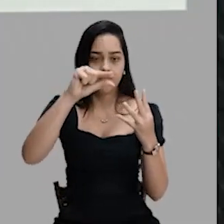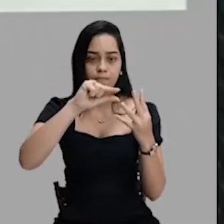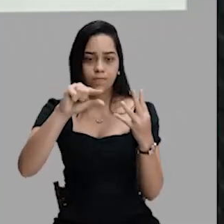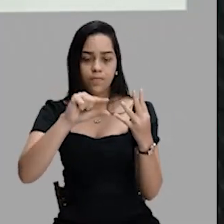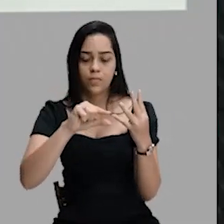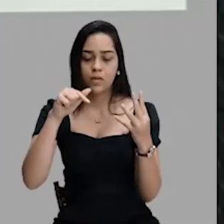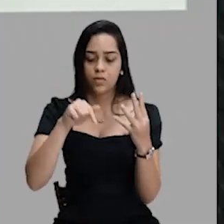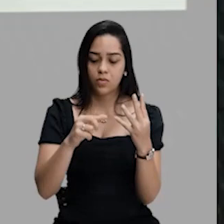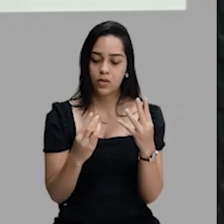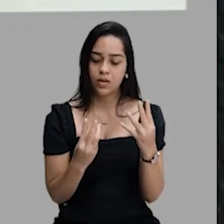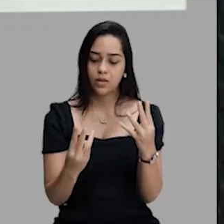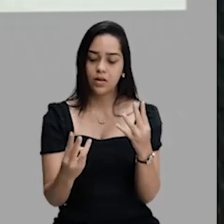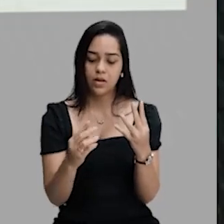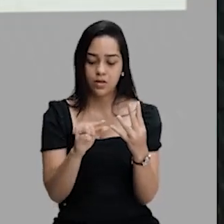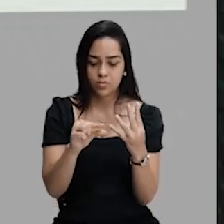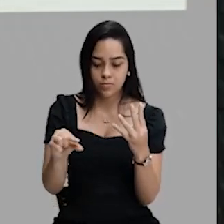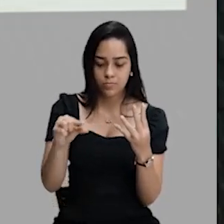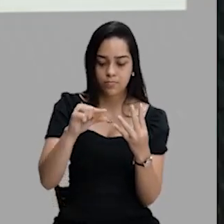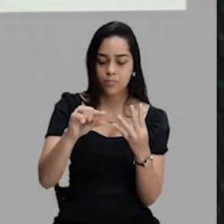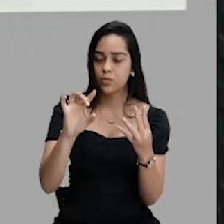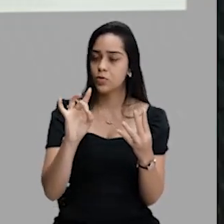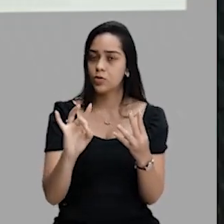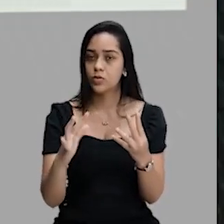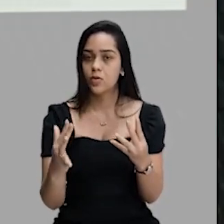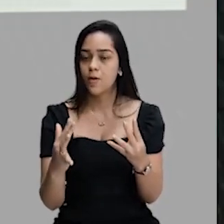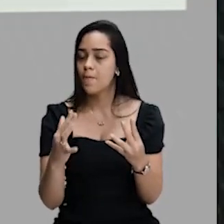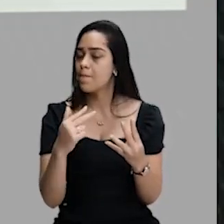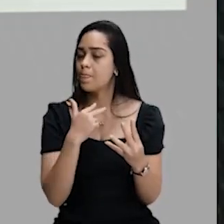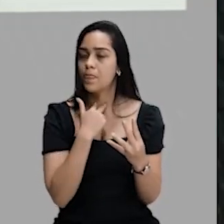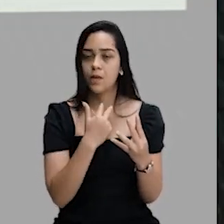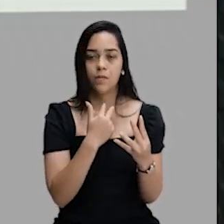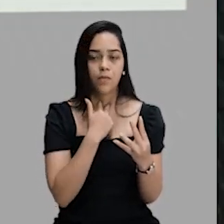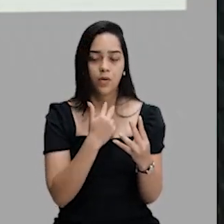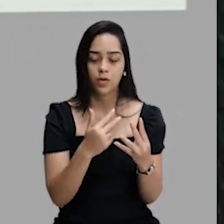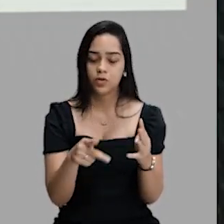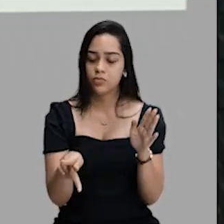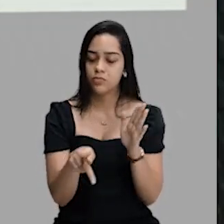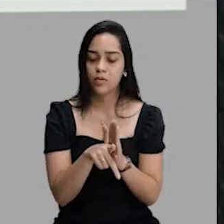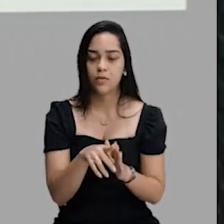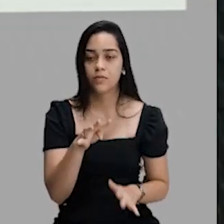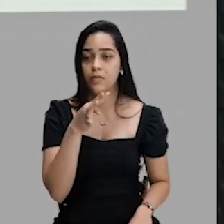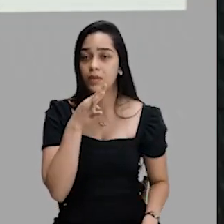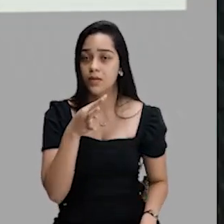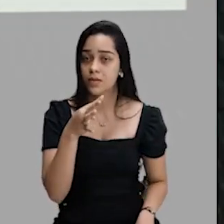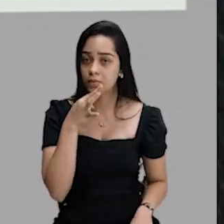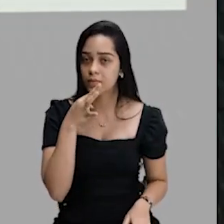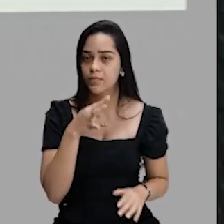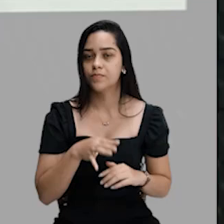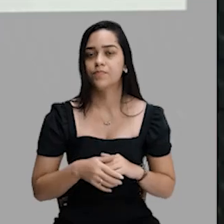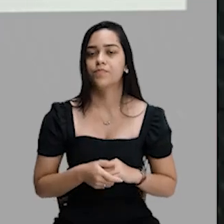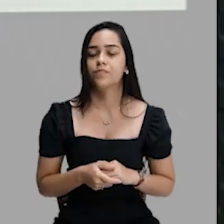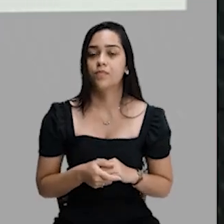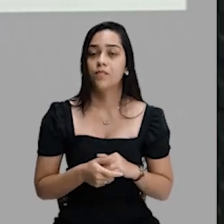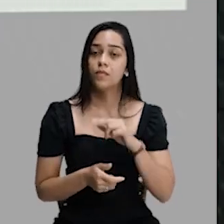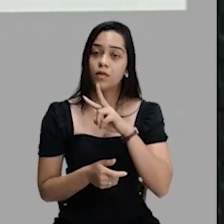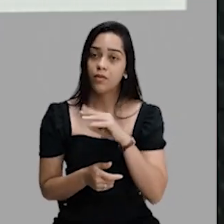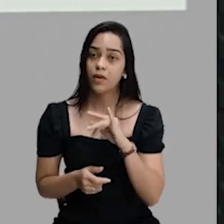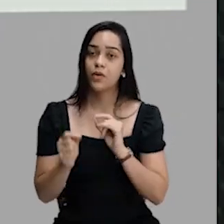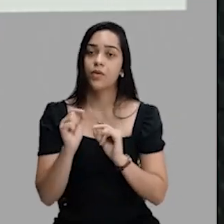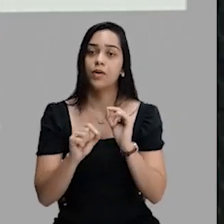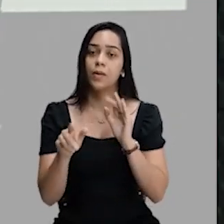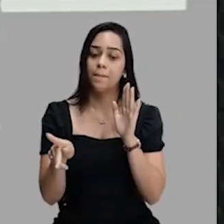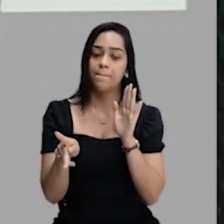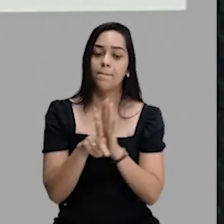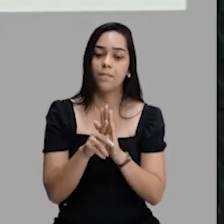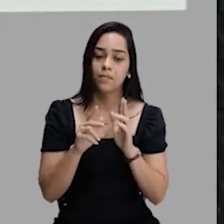3 arestas que convergem num vértice só, esse não pode ser um poliedro de Platão. Tá? Ele vai ser